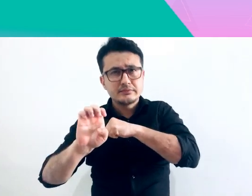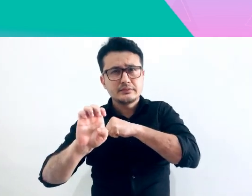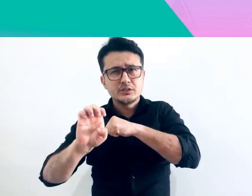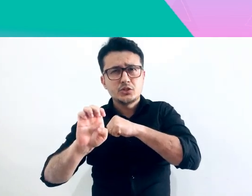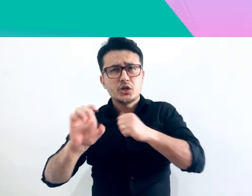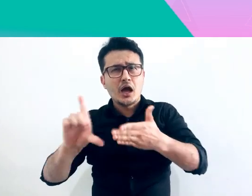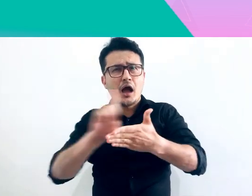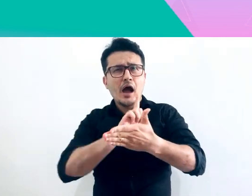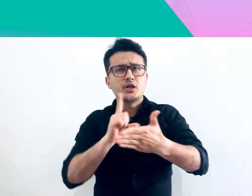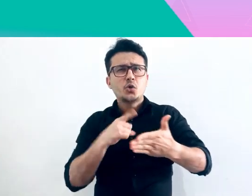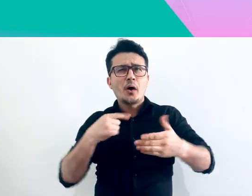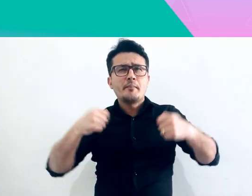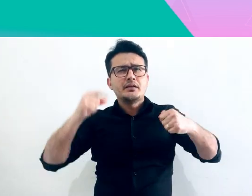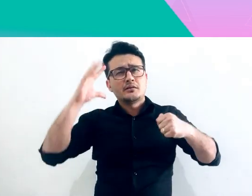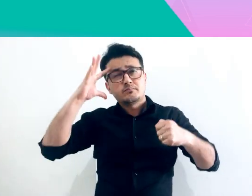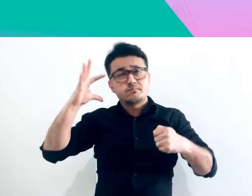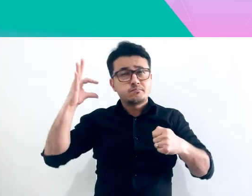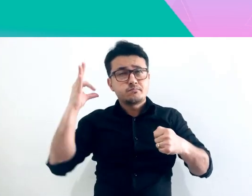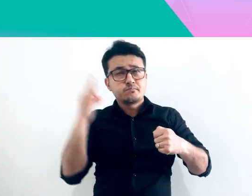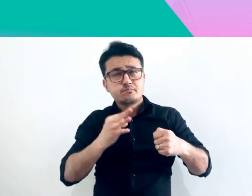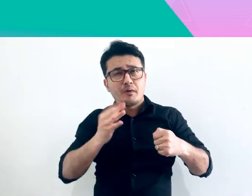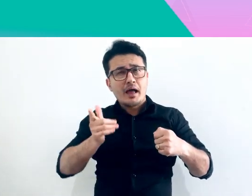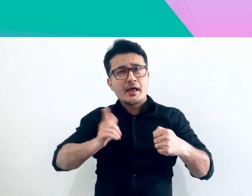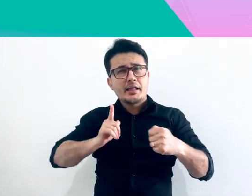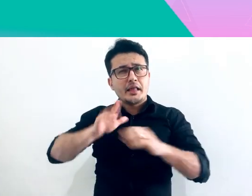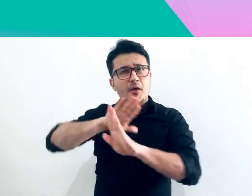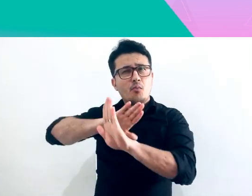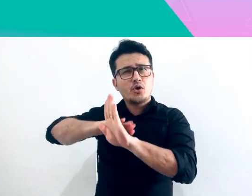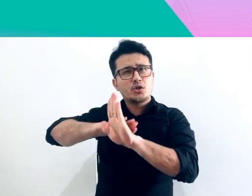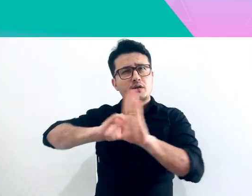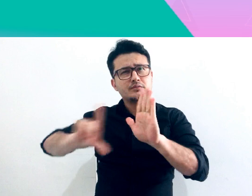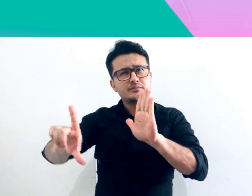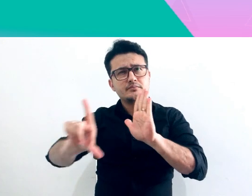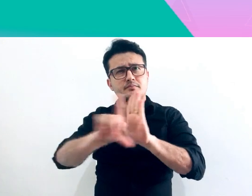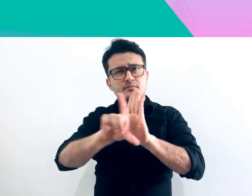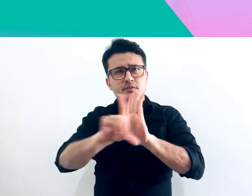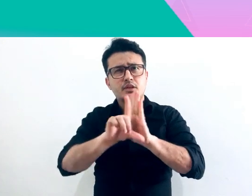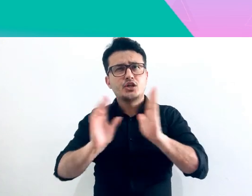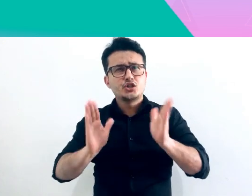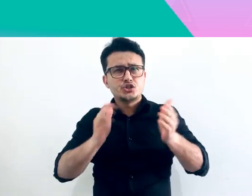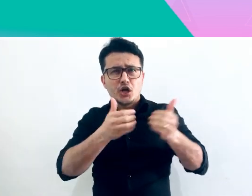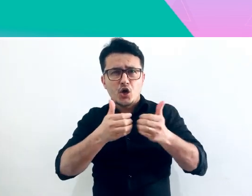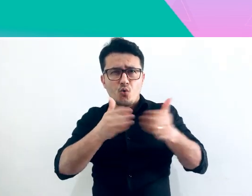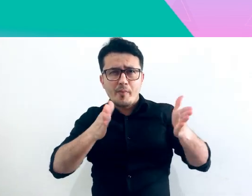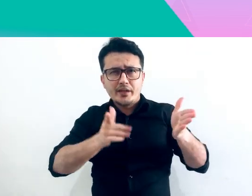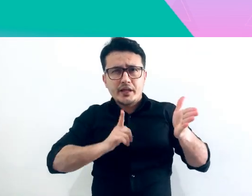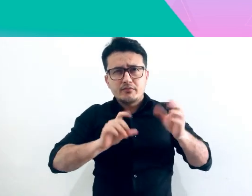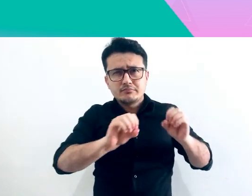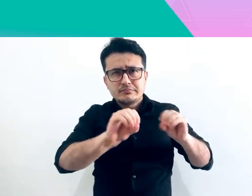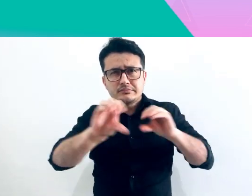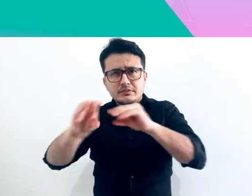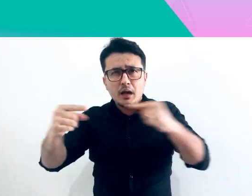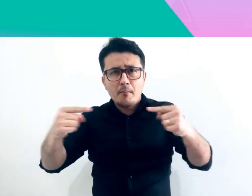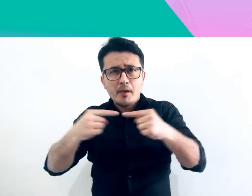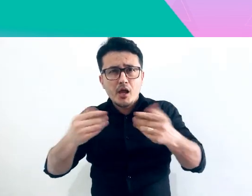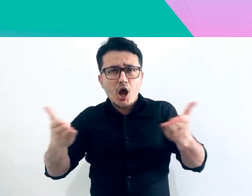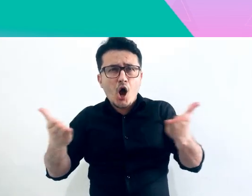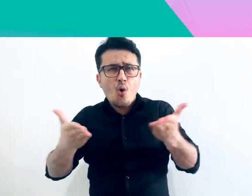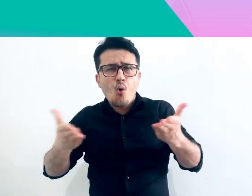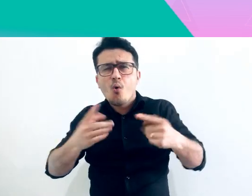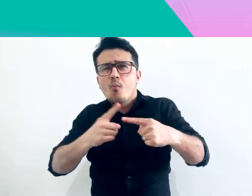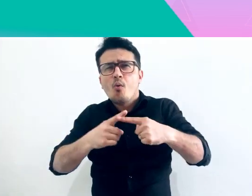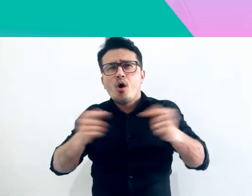especializado, precisamos compreender que existe uma legislação que antecedeu e respalda as orientações atuais,